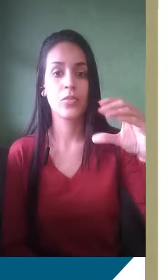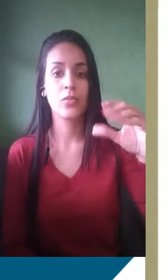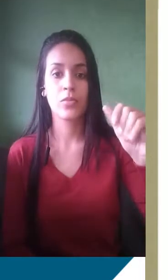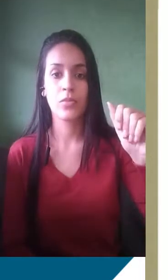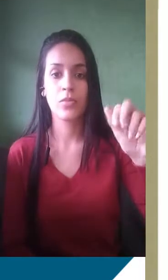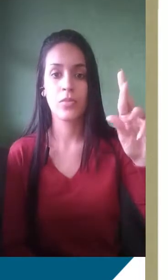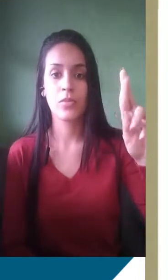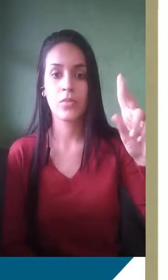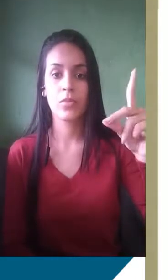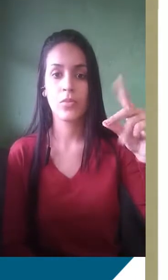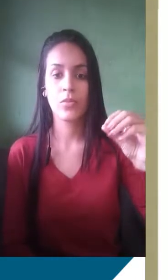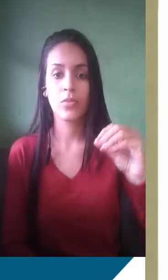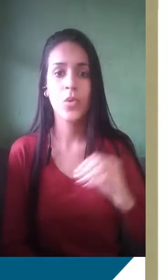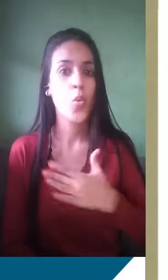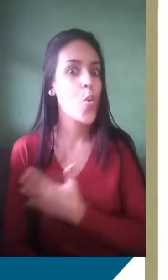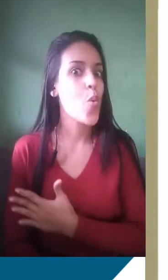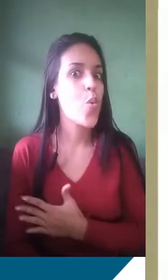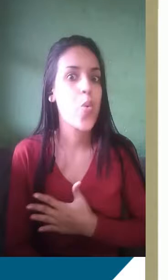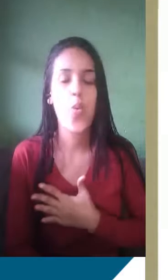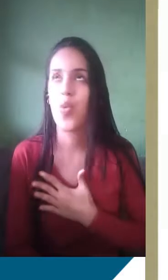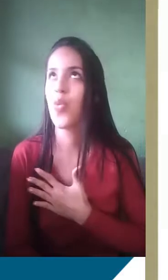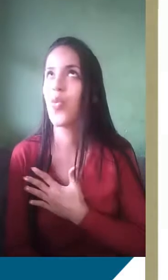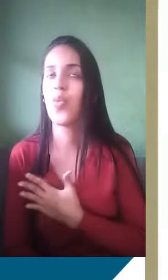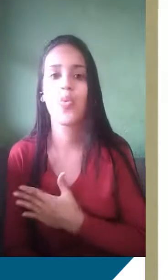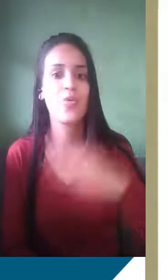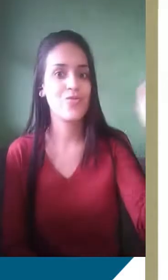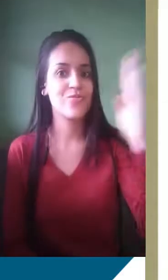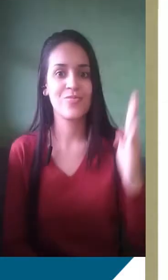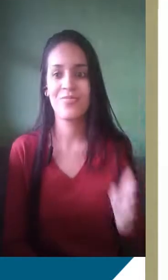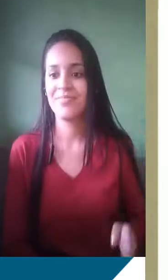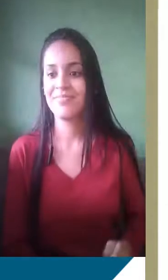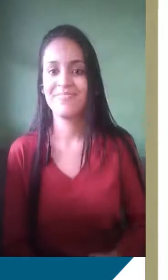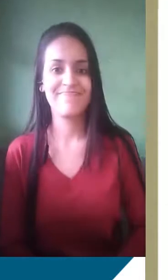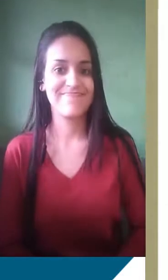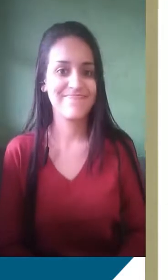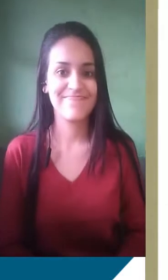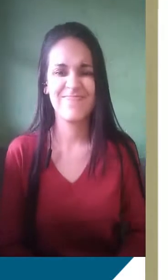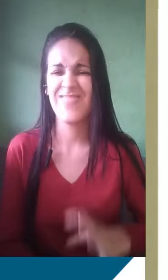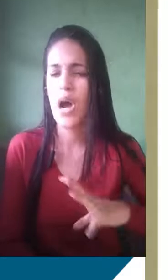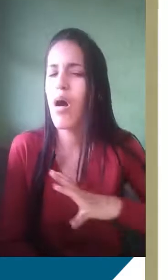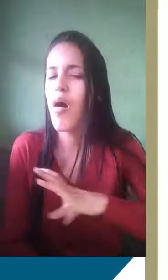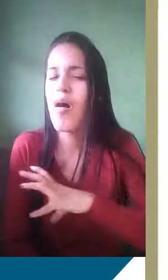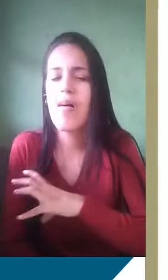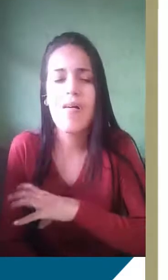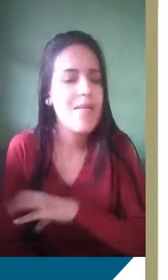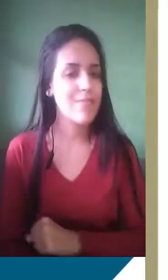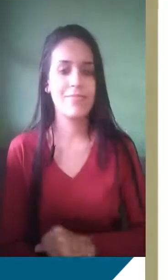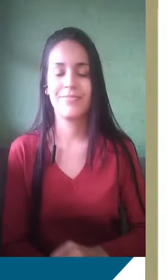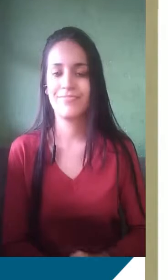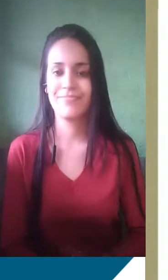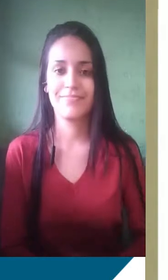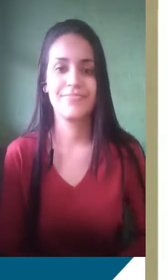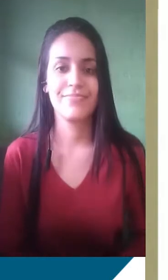Policarpo era patriota. Desde moço, aí pelos 20 anos, o amor da pátria tomou-o todo